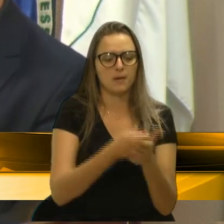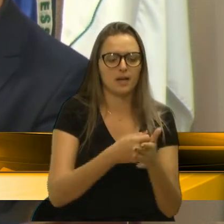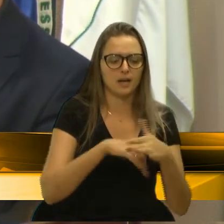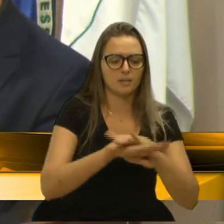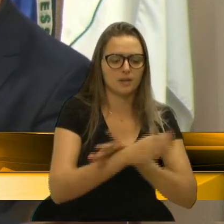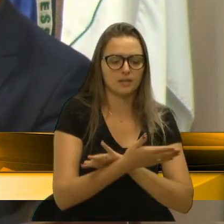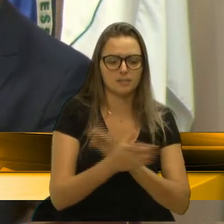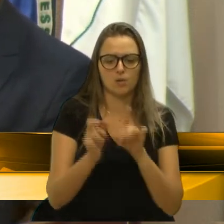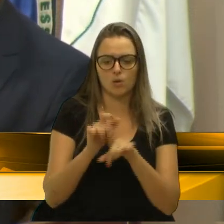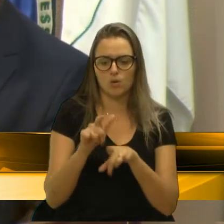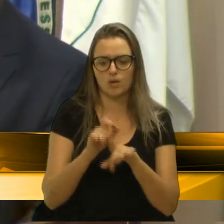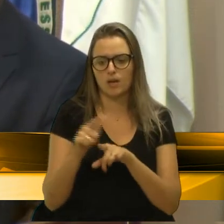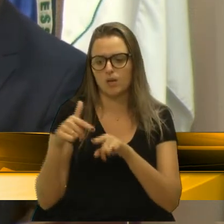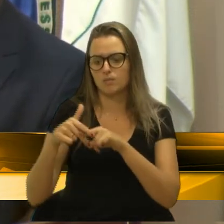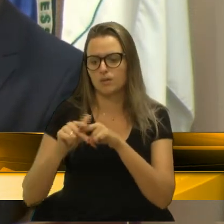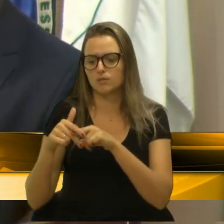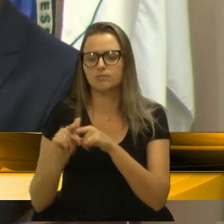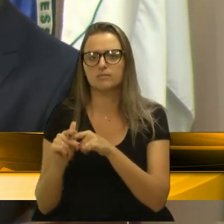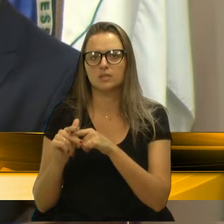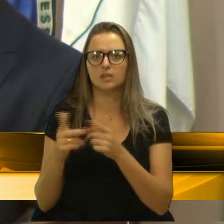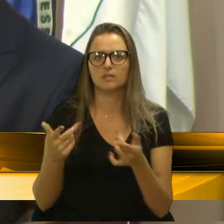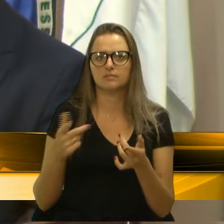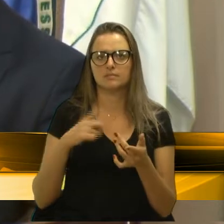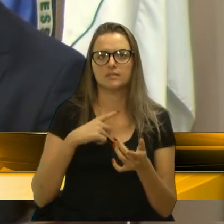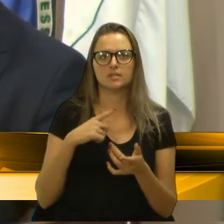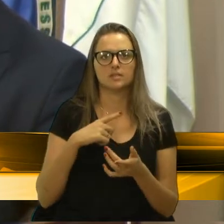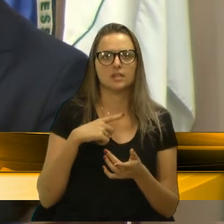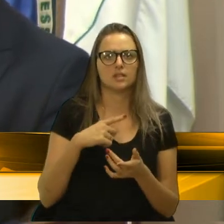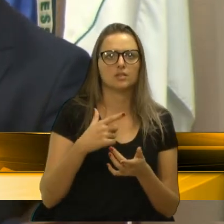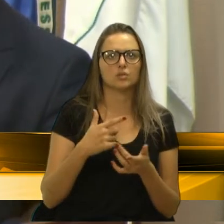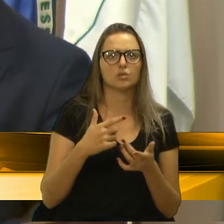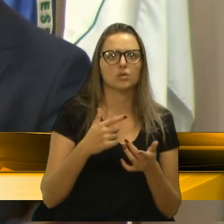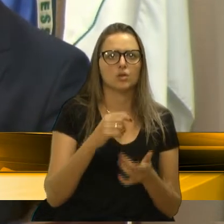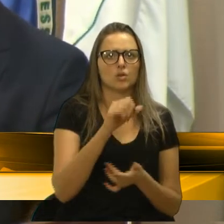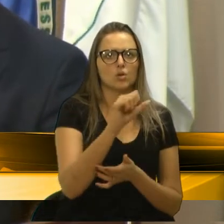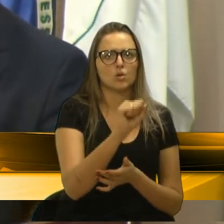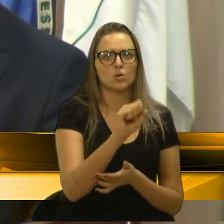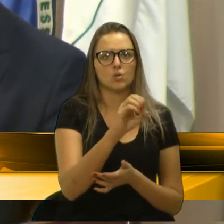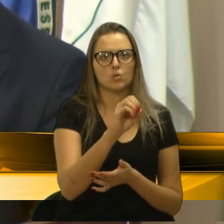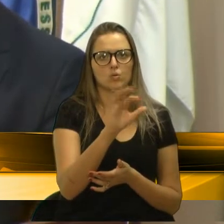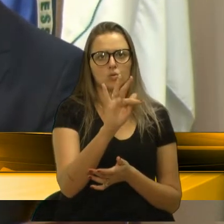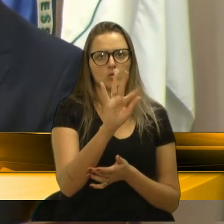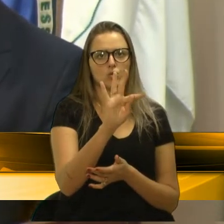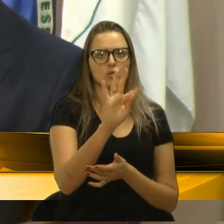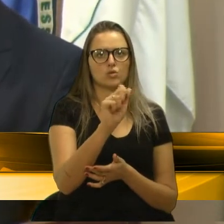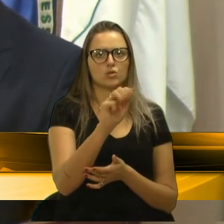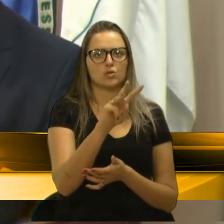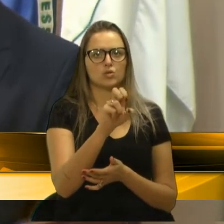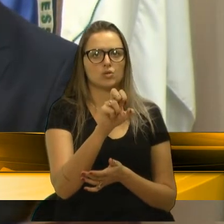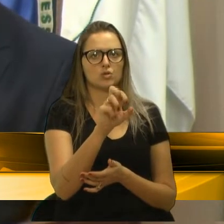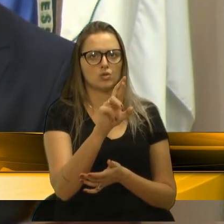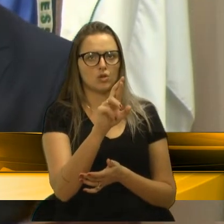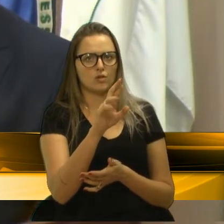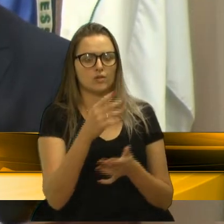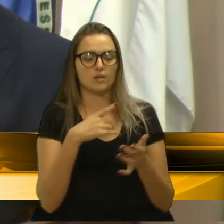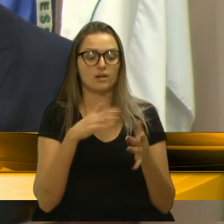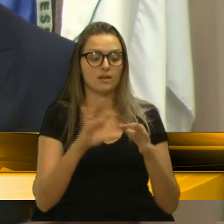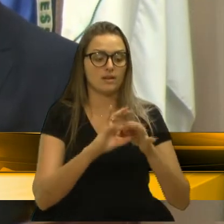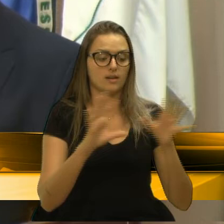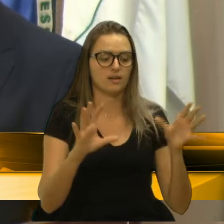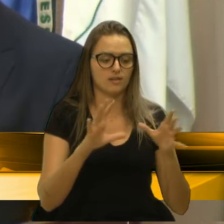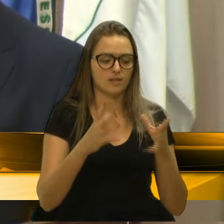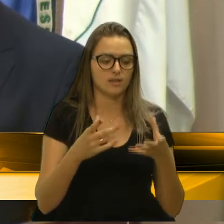pela locação, pela manutenção, tendo um software livre, quer dizer, gratuito, oferecido pelo Ministério da